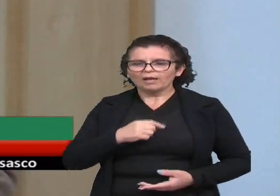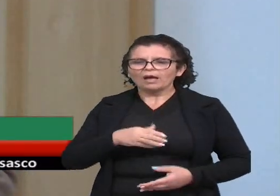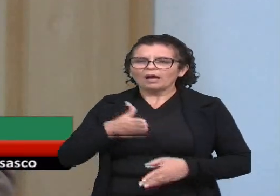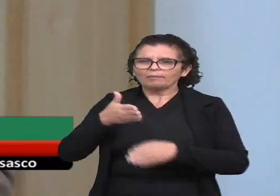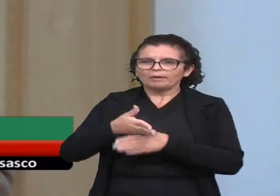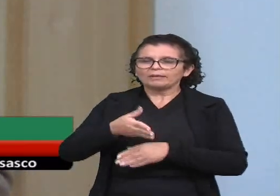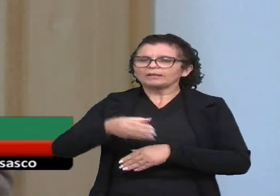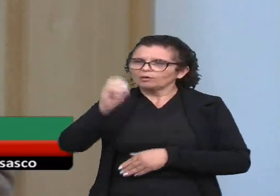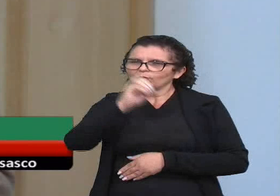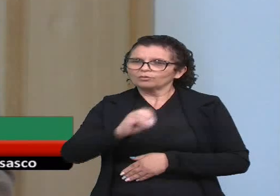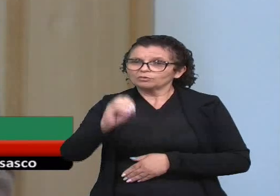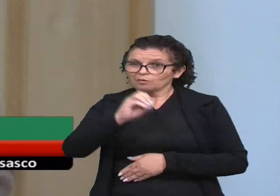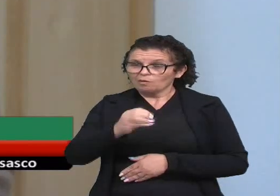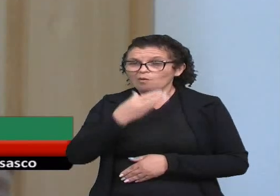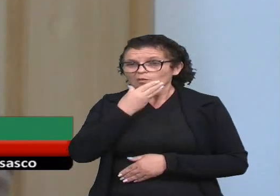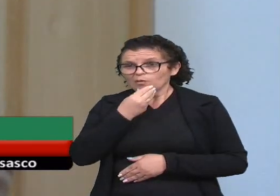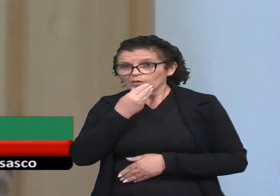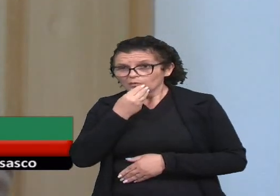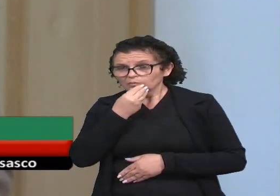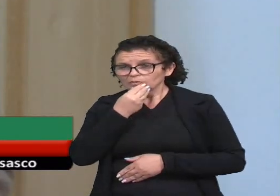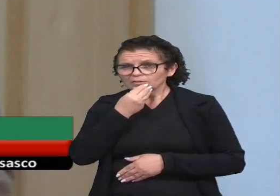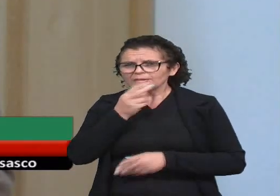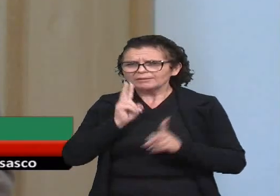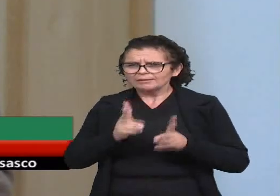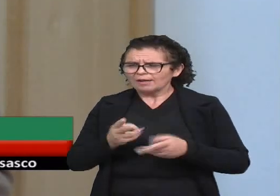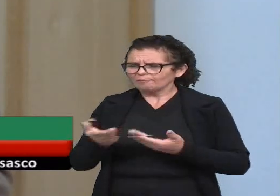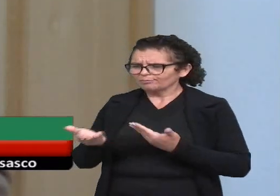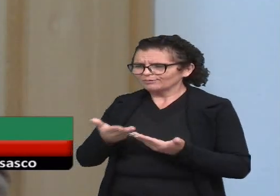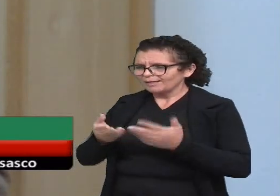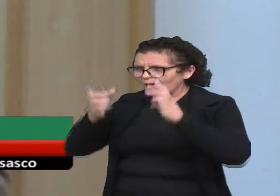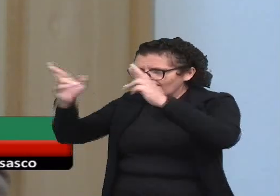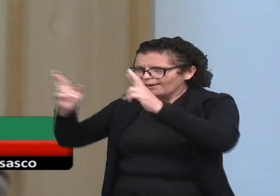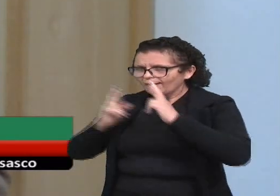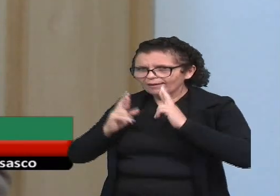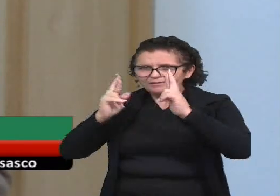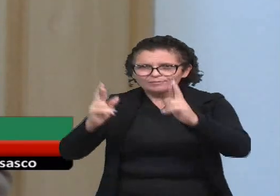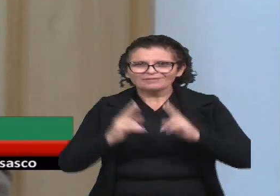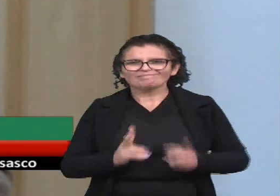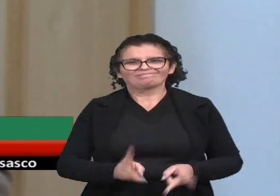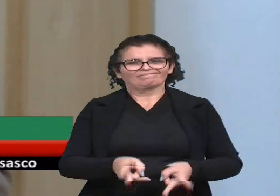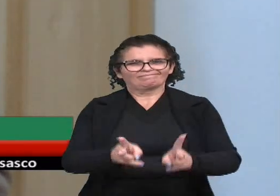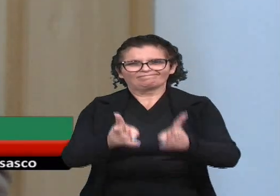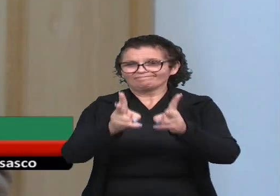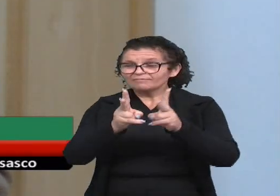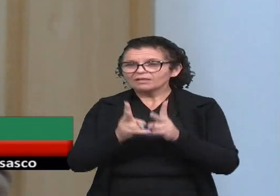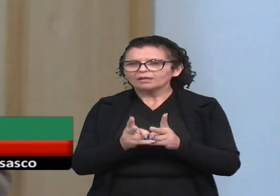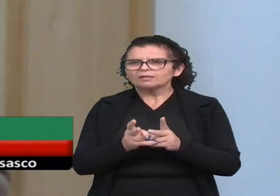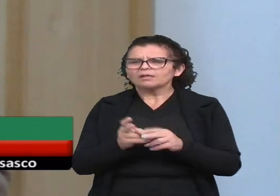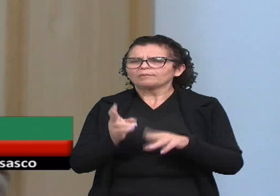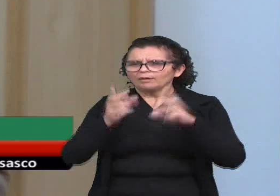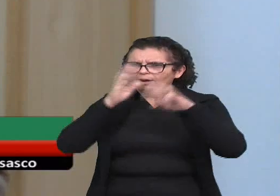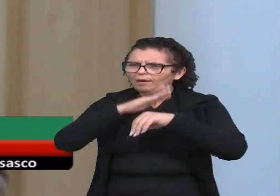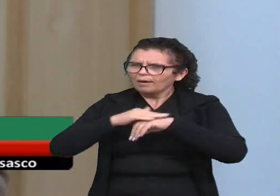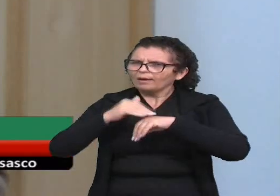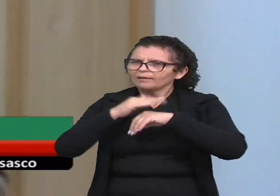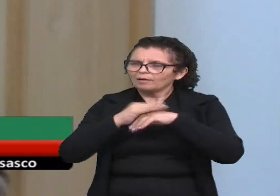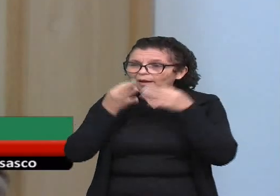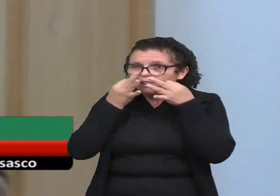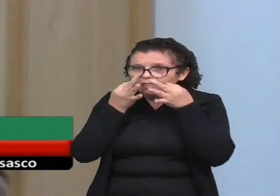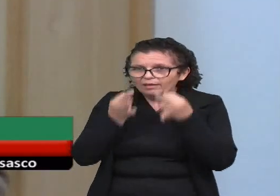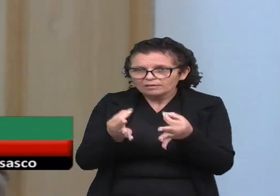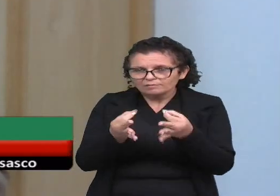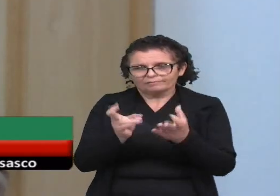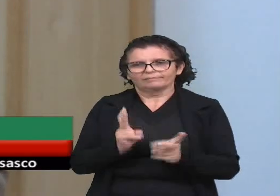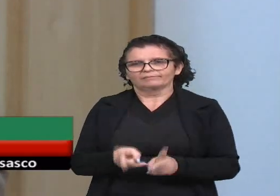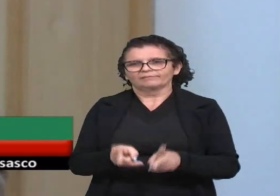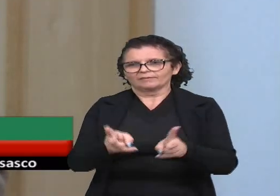cidade, um homem que sempre nos tratou com todo o respeito, com todo o carinho, com toda a atenção do